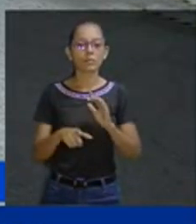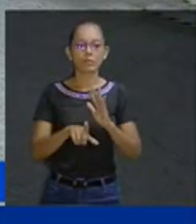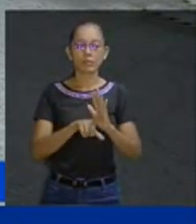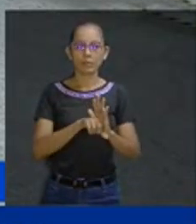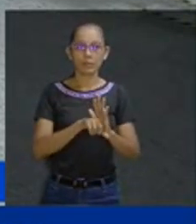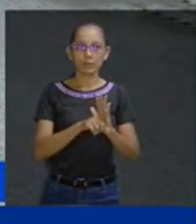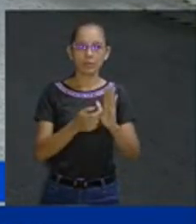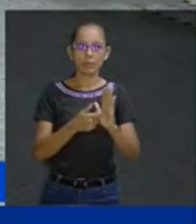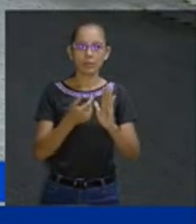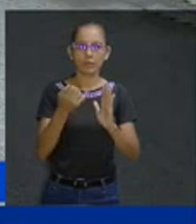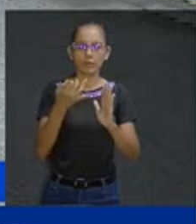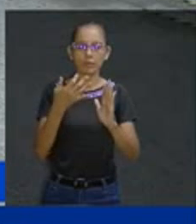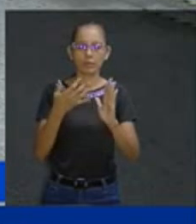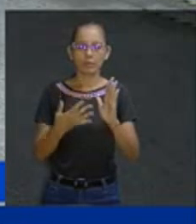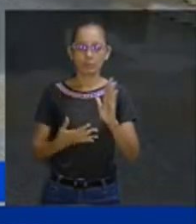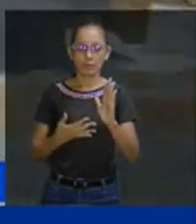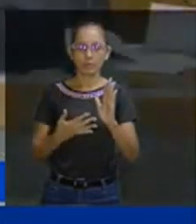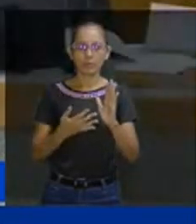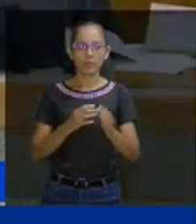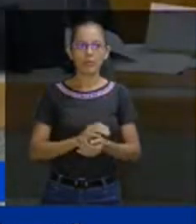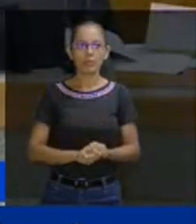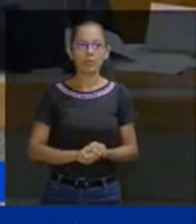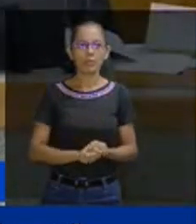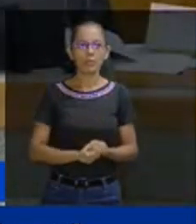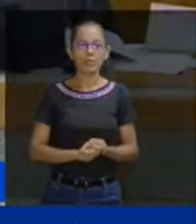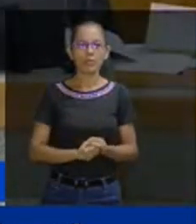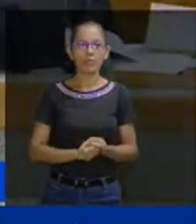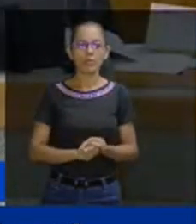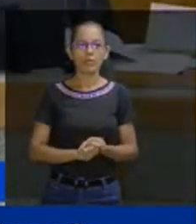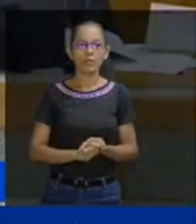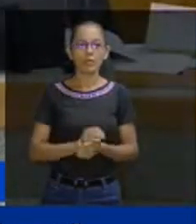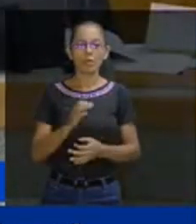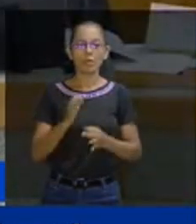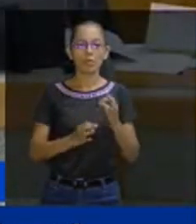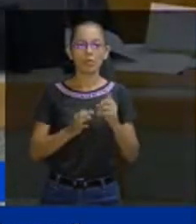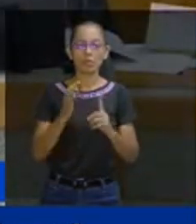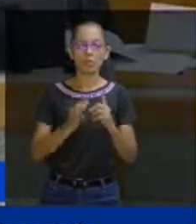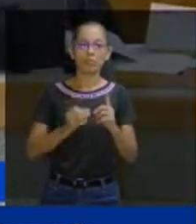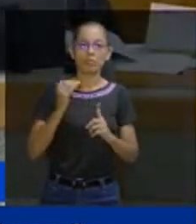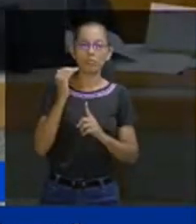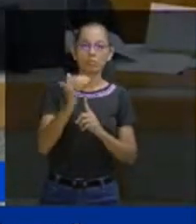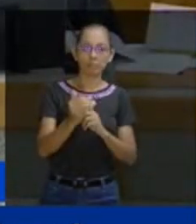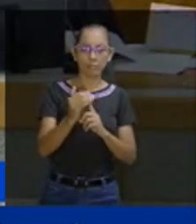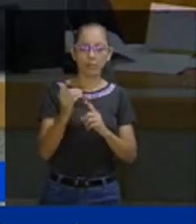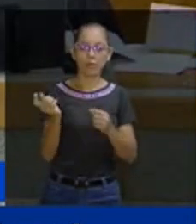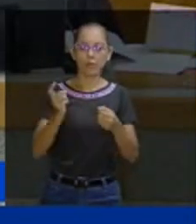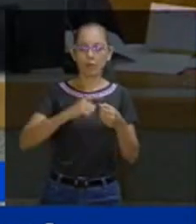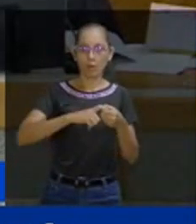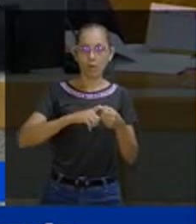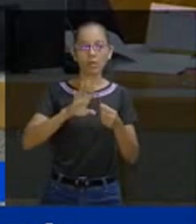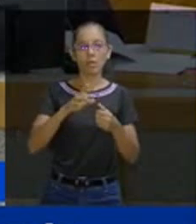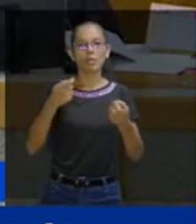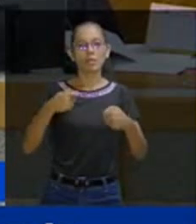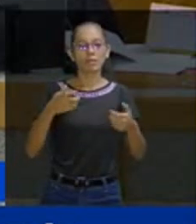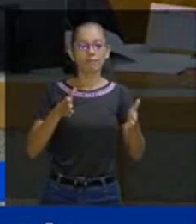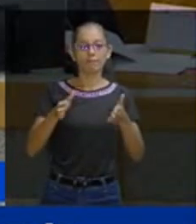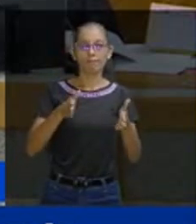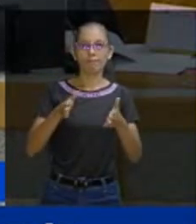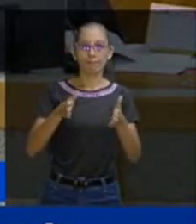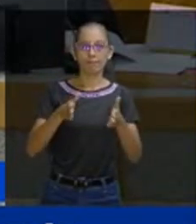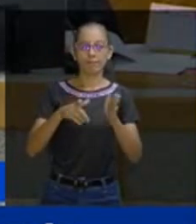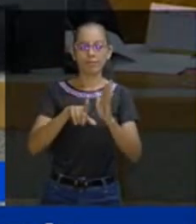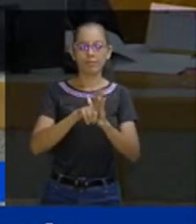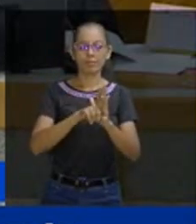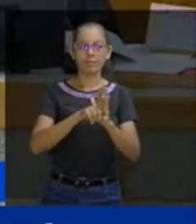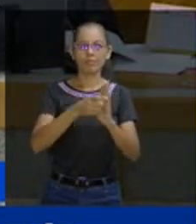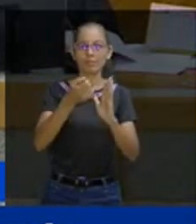há necessidade de quando houver o retorno do desembargador, ser foco na Procuradora Eleitoral, doutora Sara Cavalcante, e no presidente